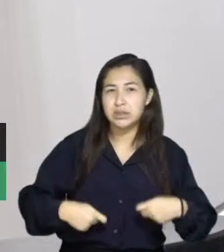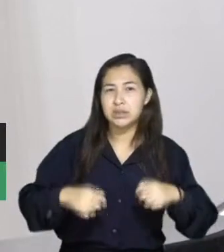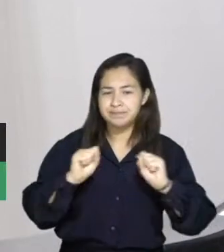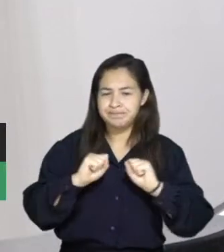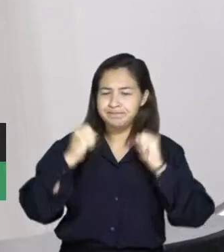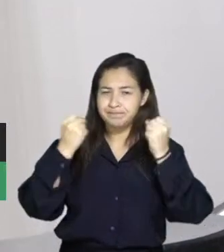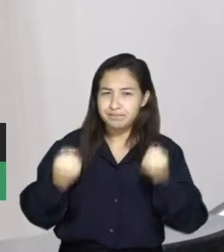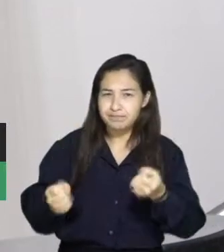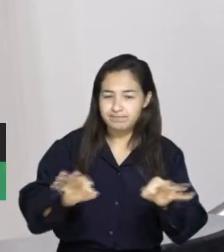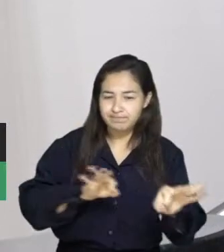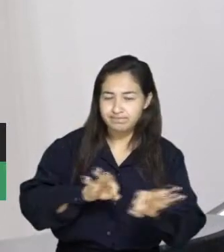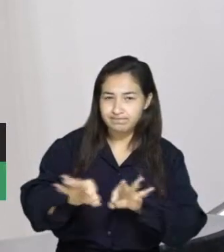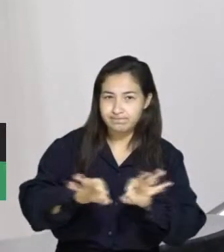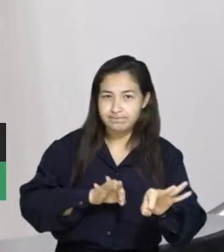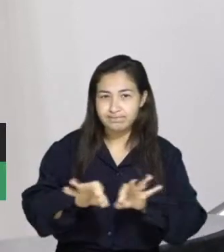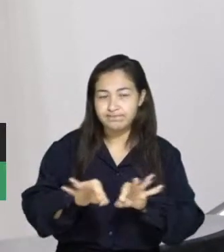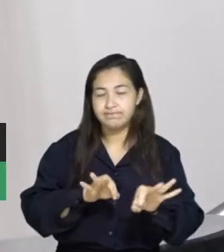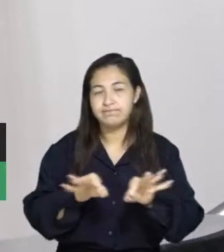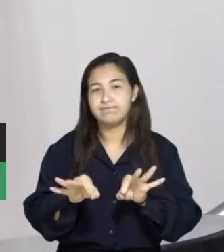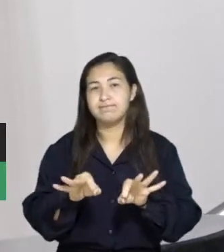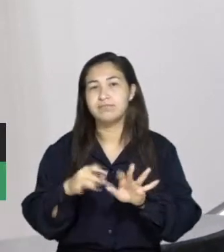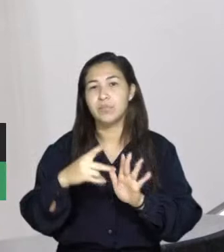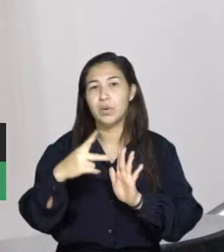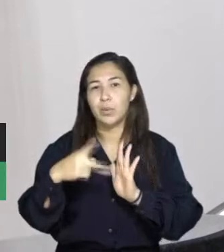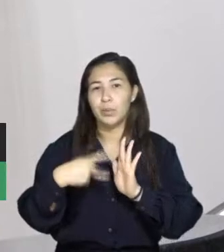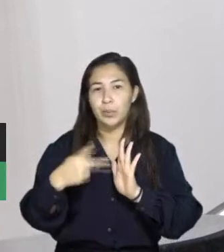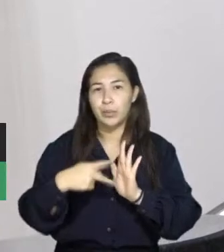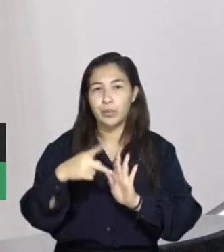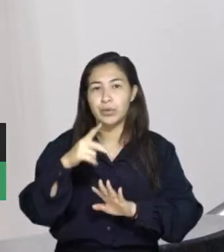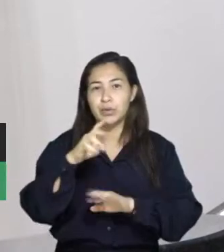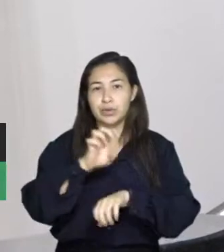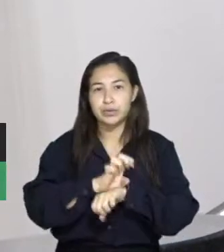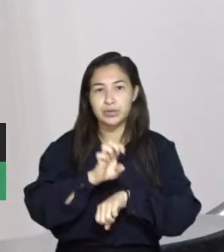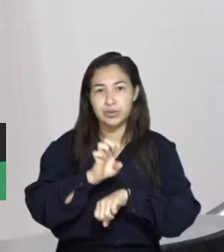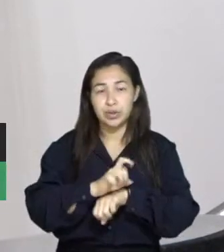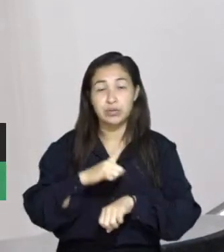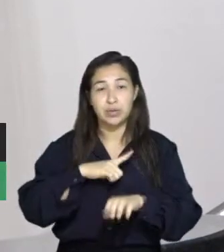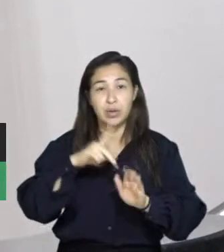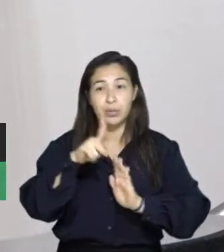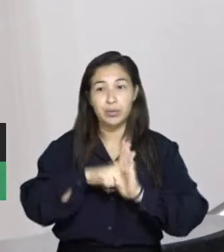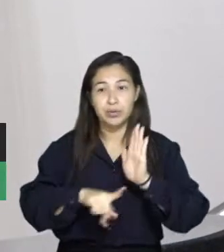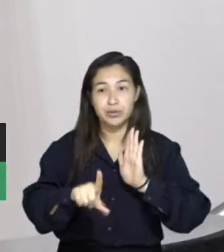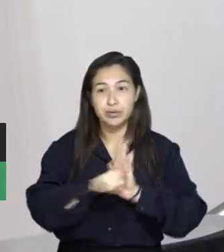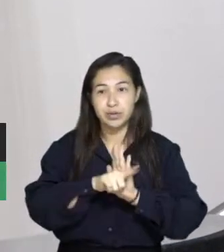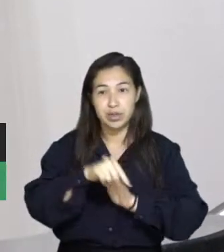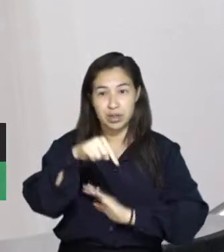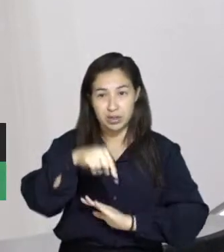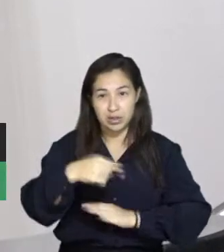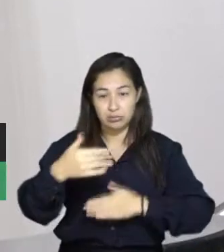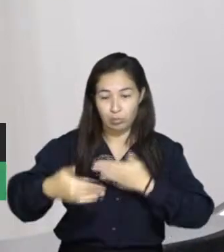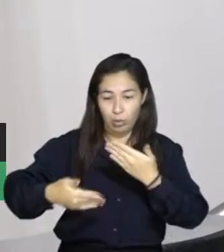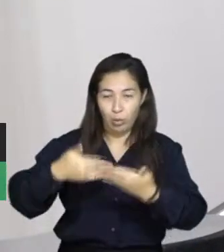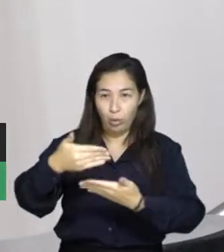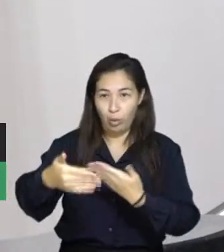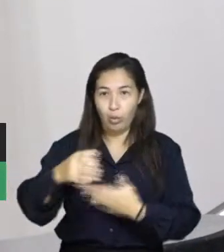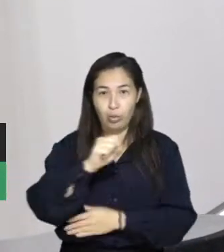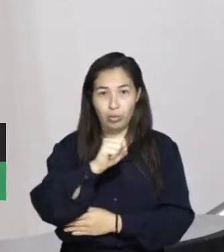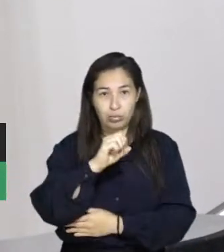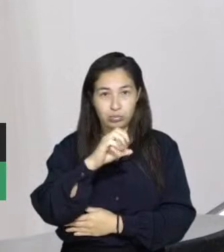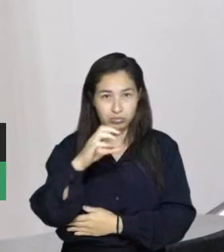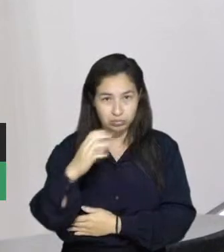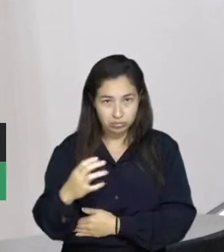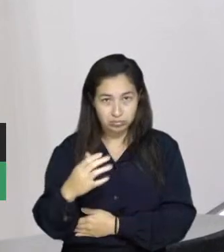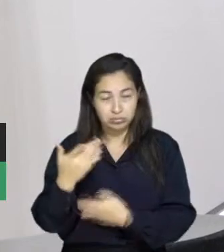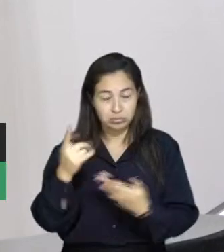elaboração de uma política estadual e nós temos um projeto de lei aqui tramitando na Casa com este objetivo,